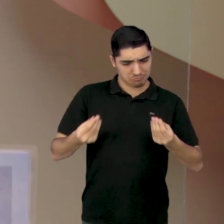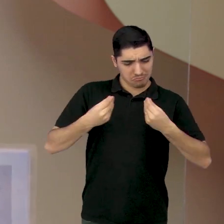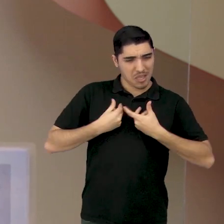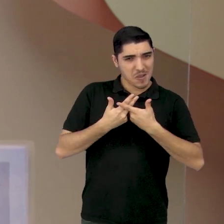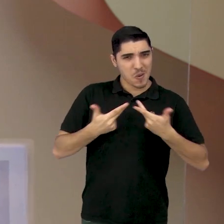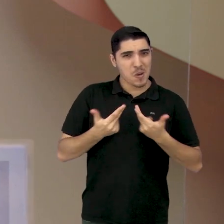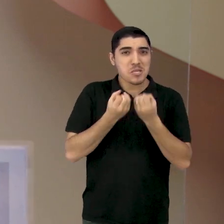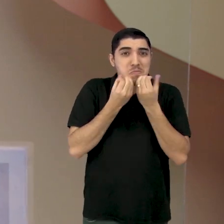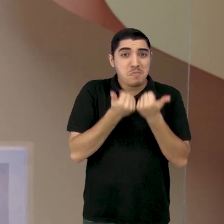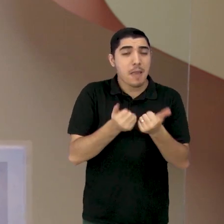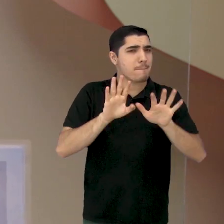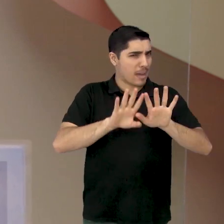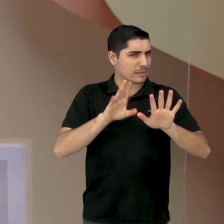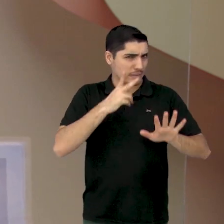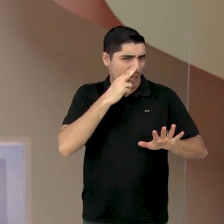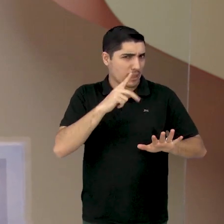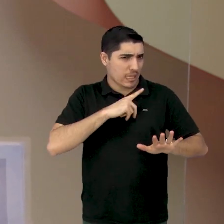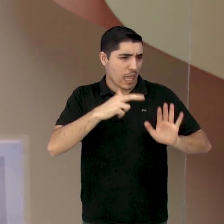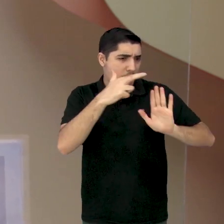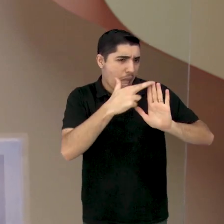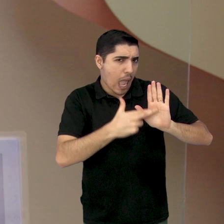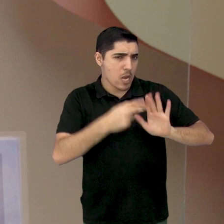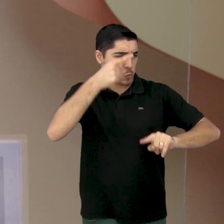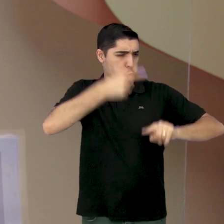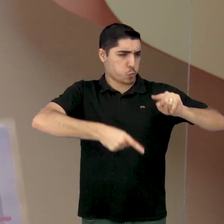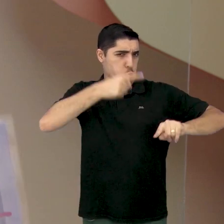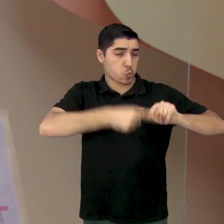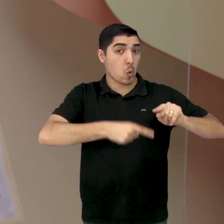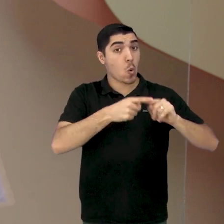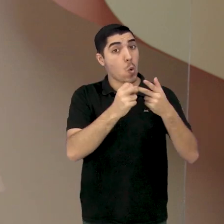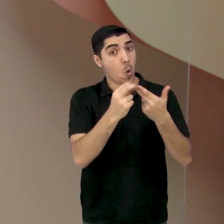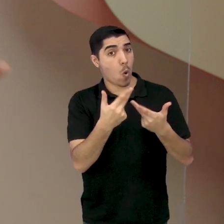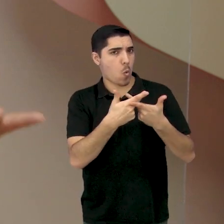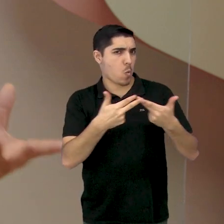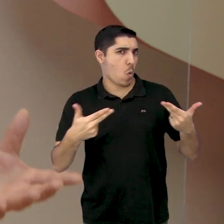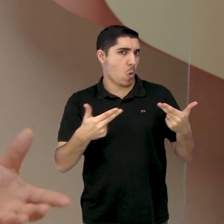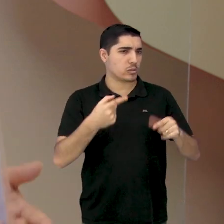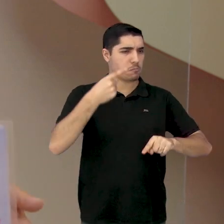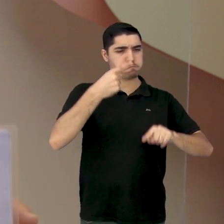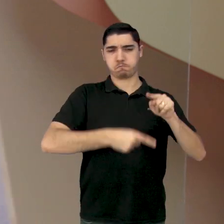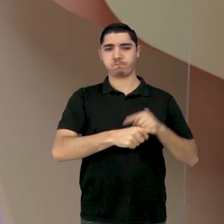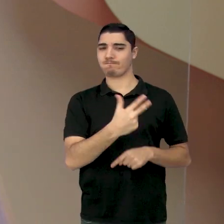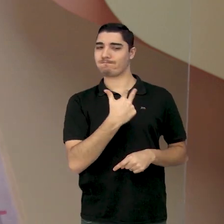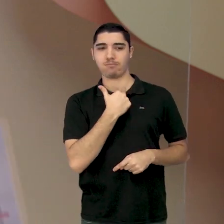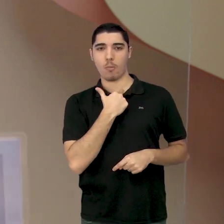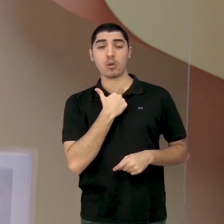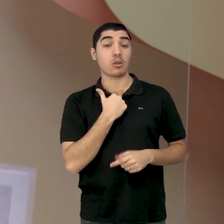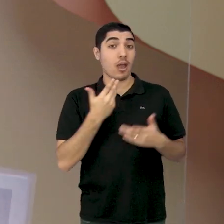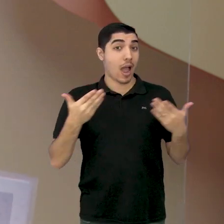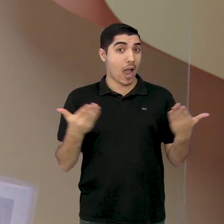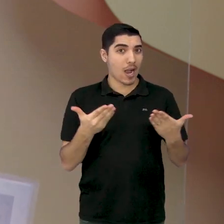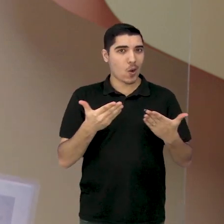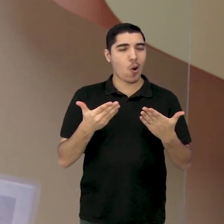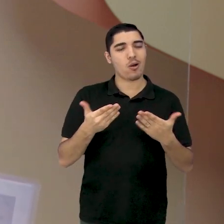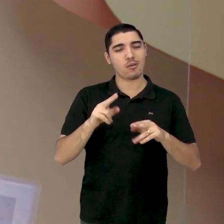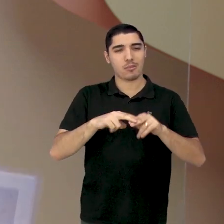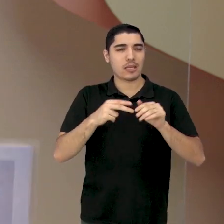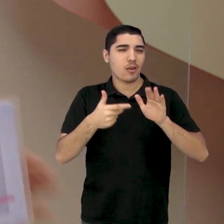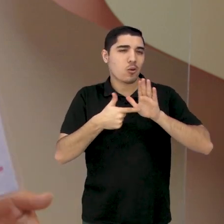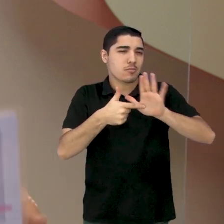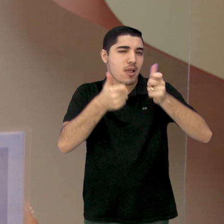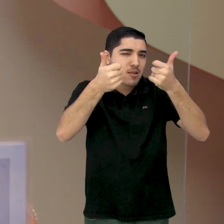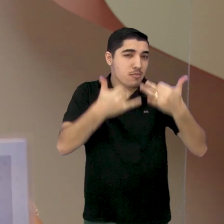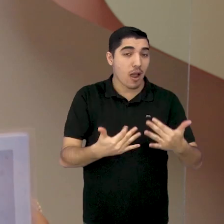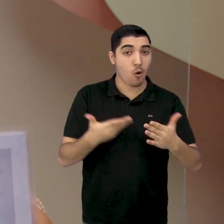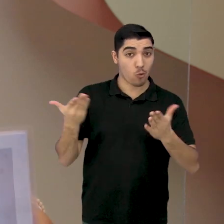esse procedimento tem alguma contraindicação ou algumas contraindicações? Para entender um pouco mais sobre o assunto, o De Bem